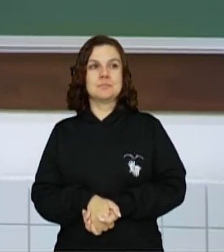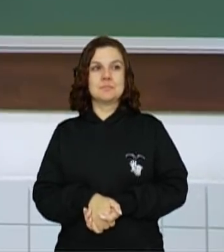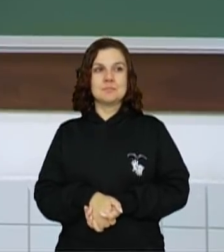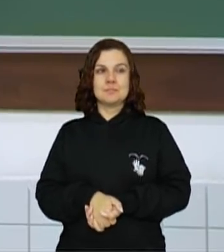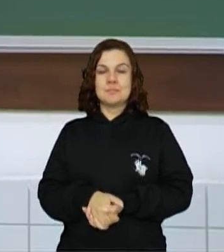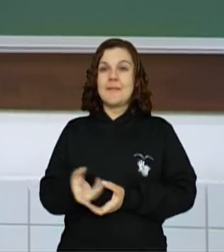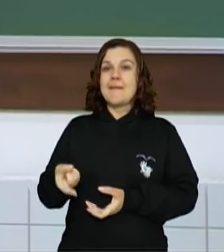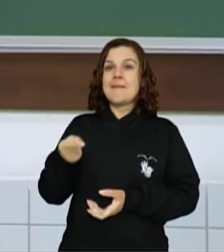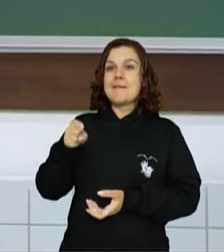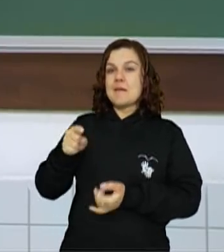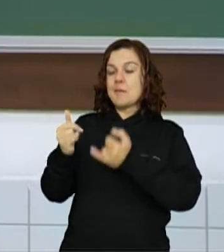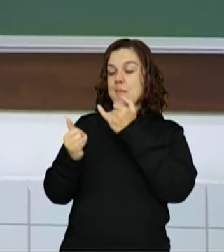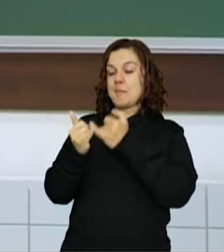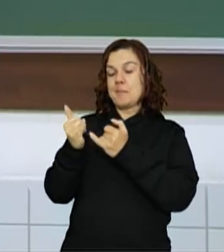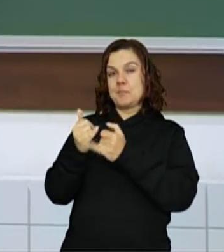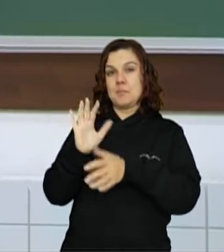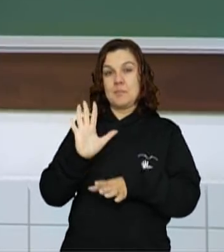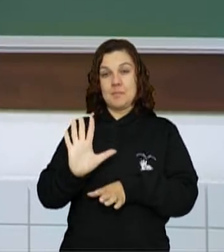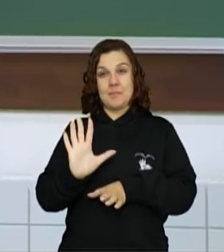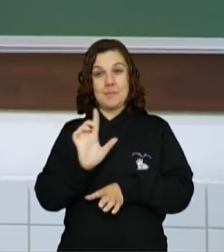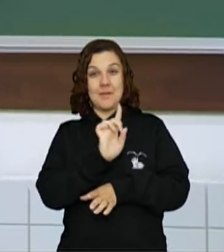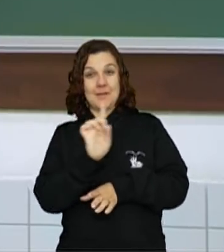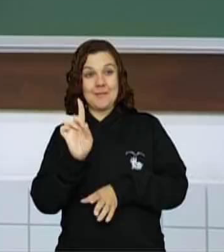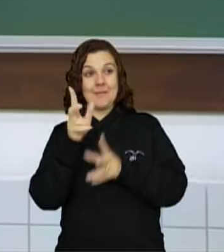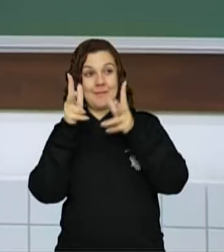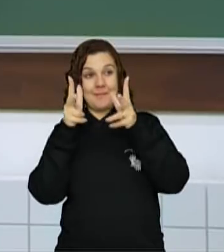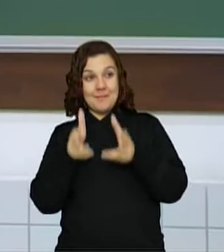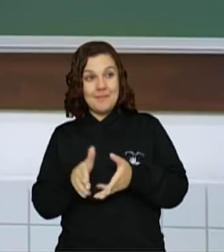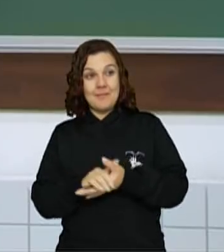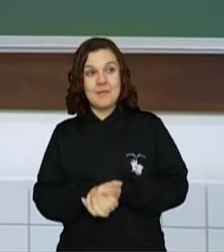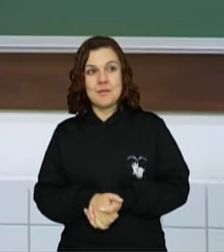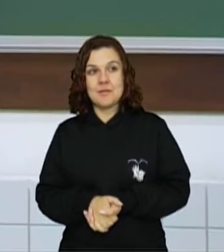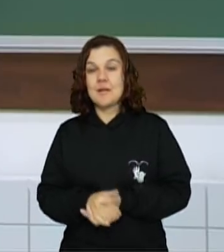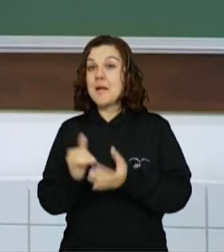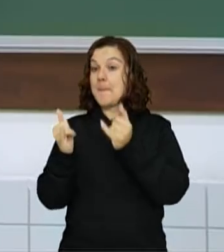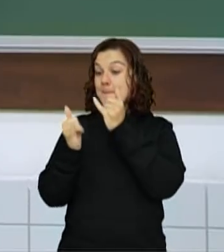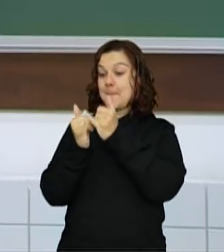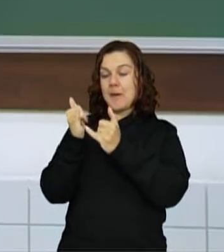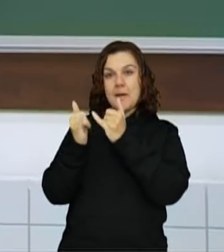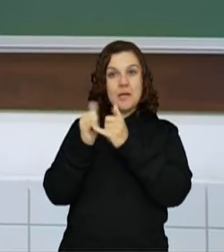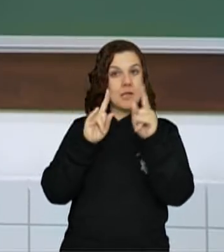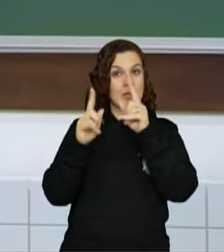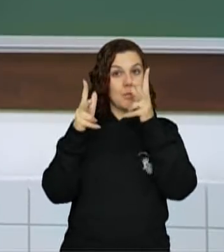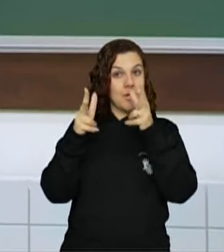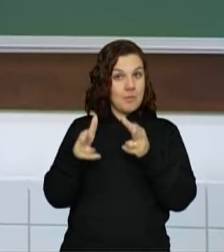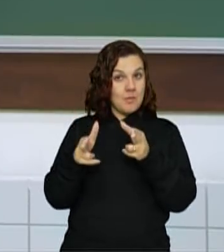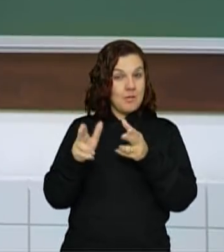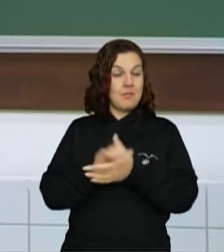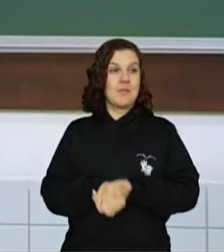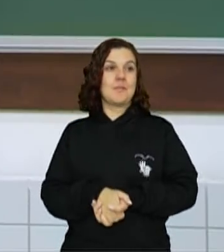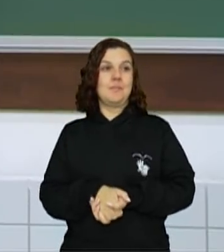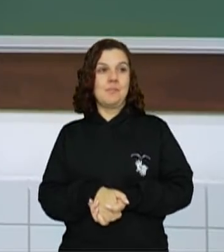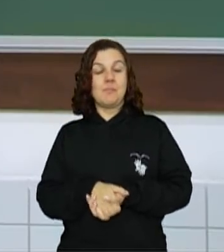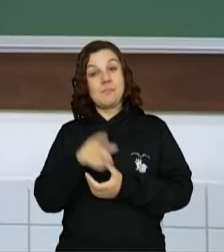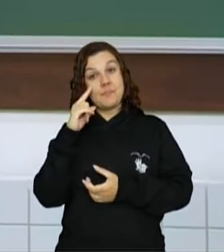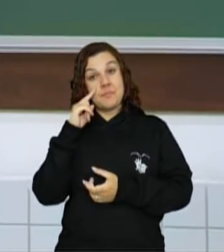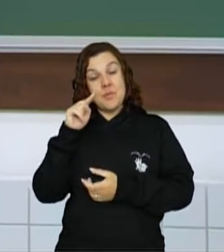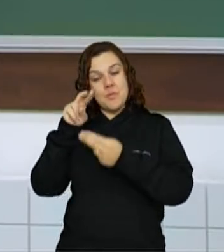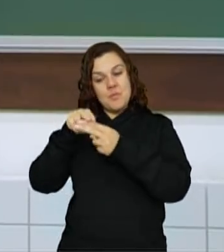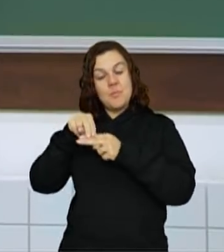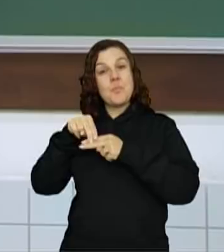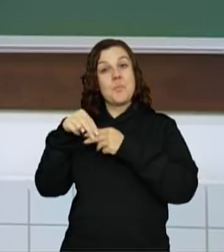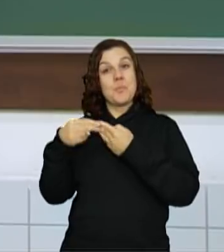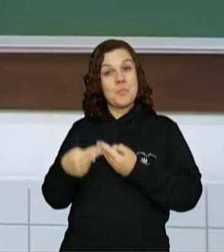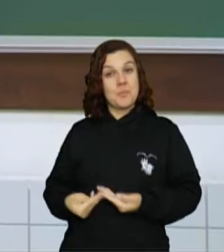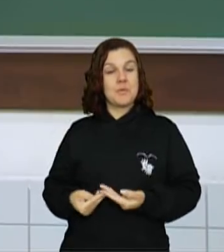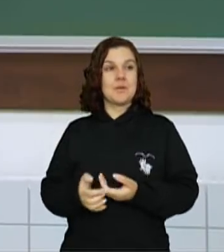vezes é semelhante, mas não é igual. Semelhante não é igual, tá? Então, por isso